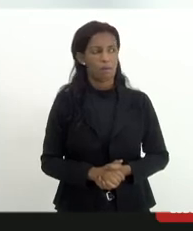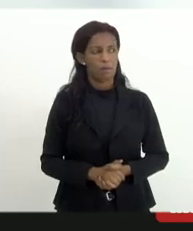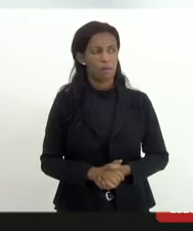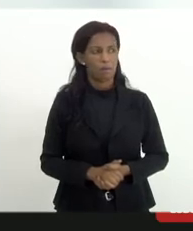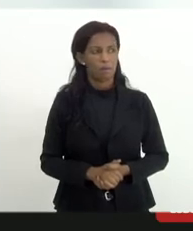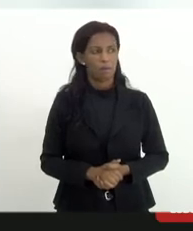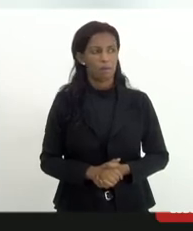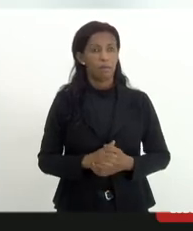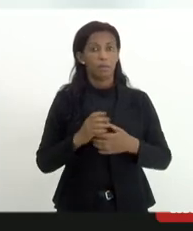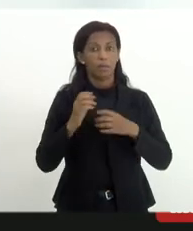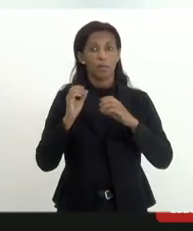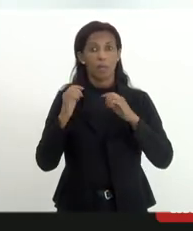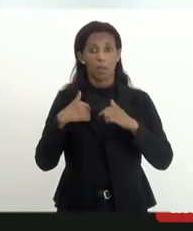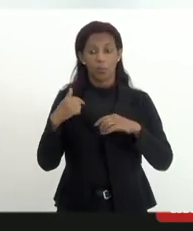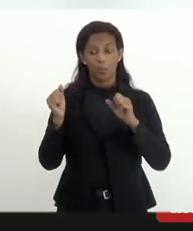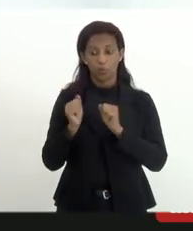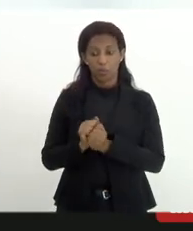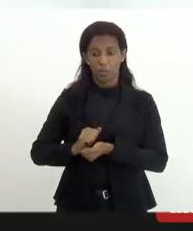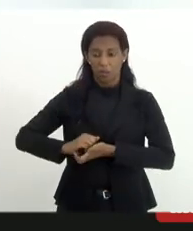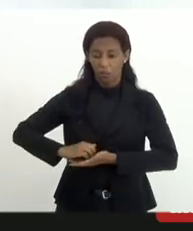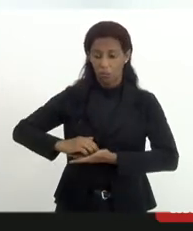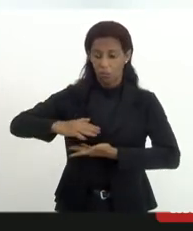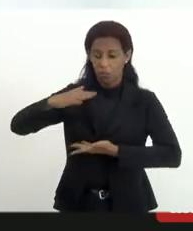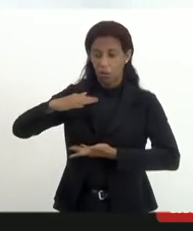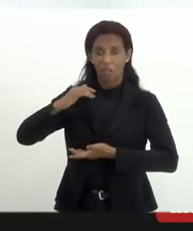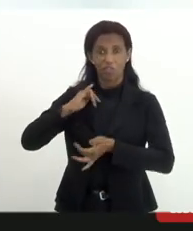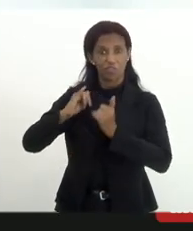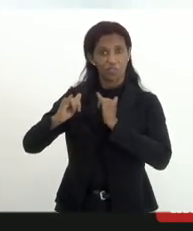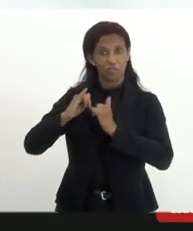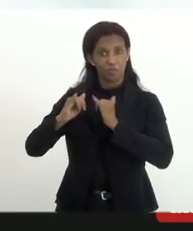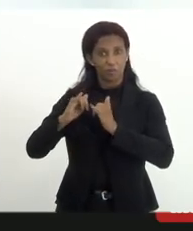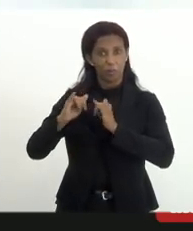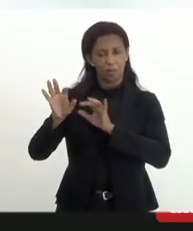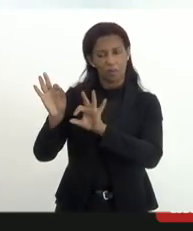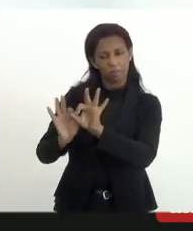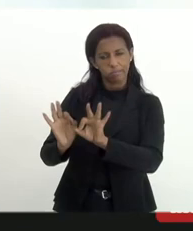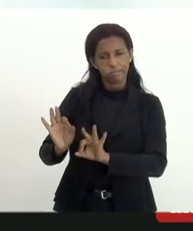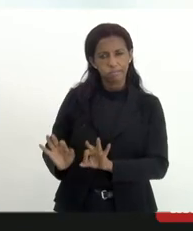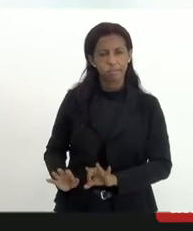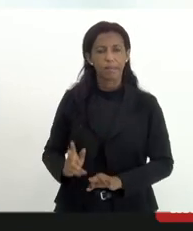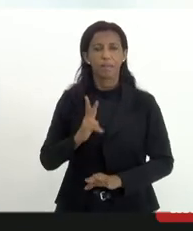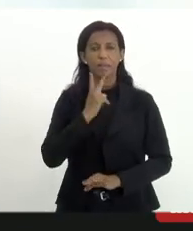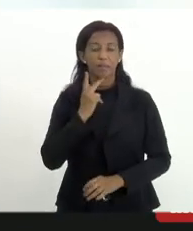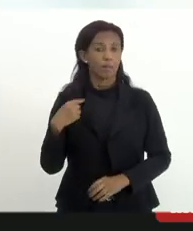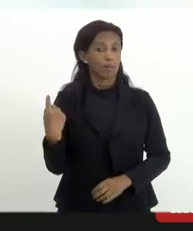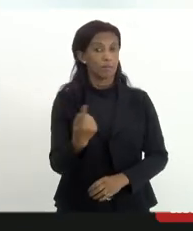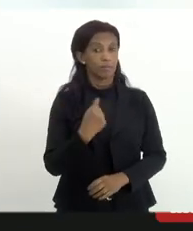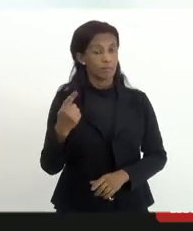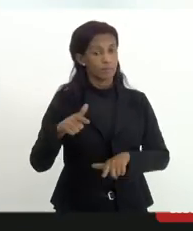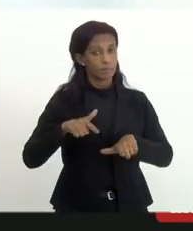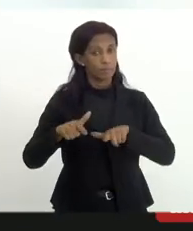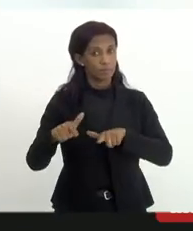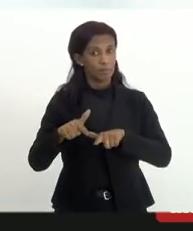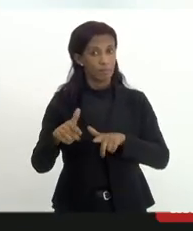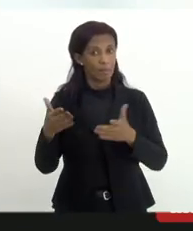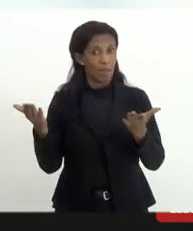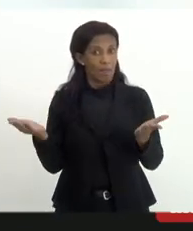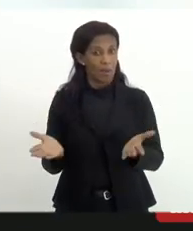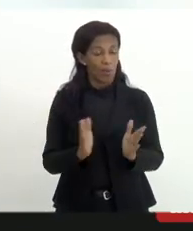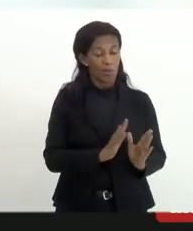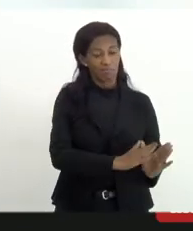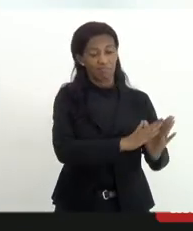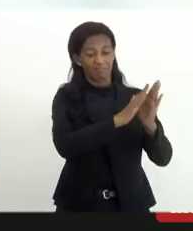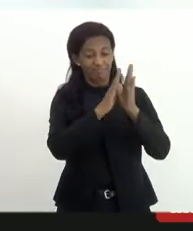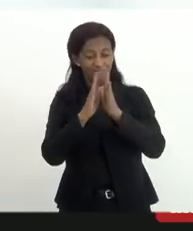juntando esse volume, todas as informações, ordenando, né? E dizer que o nosso trabalho agora vai ser